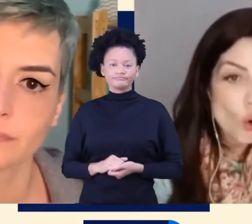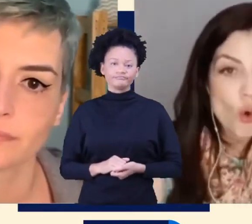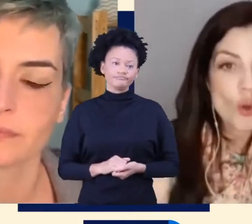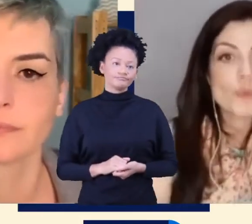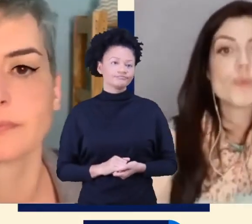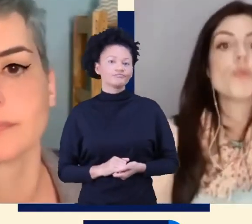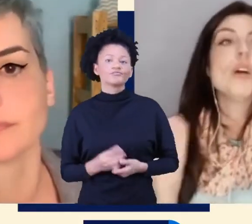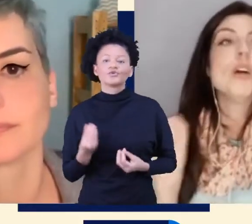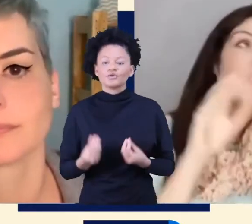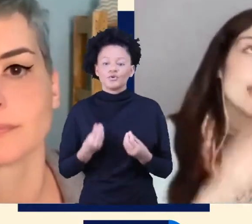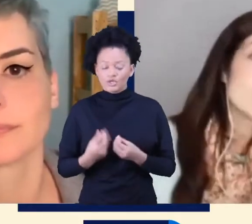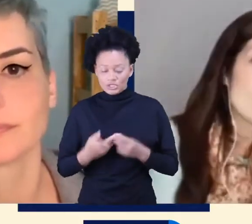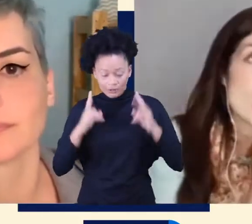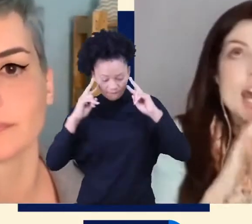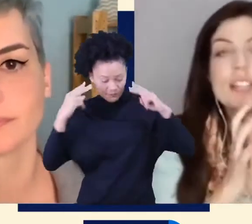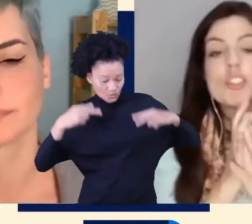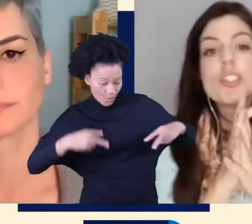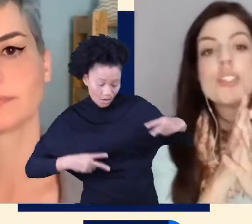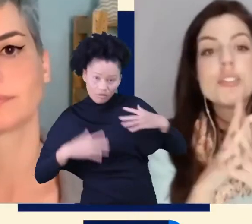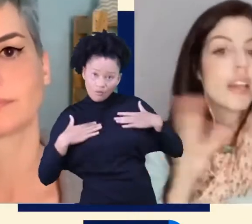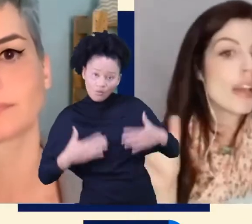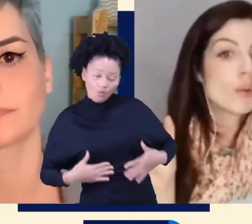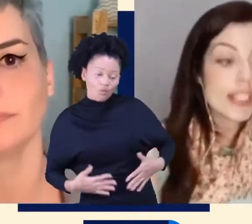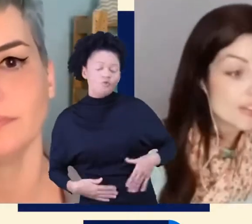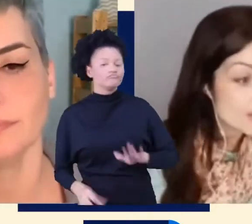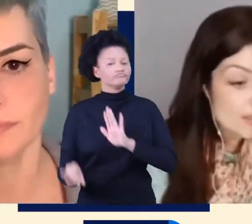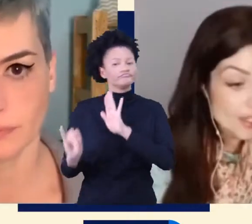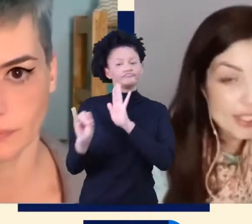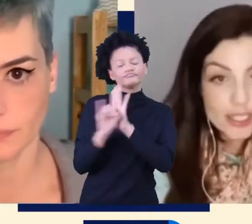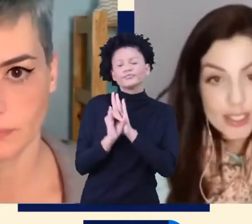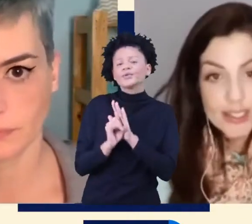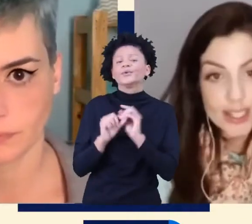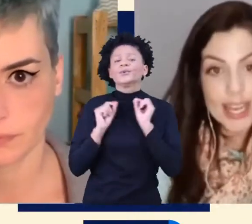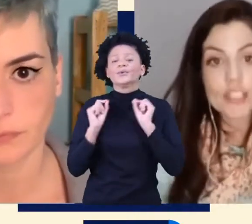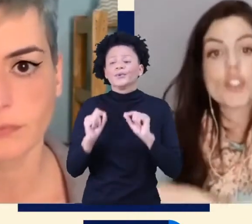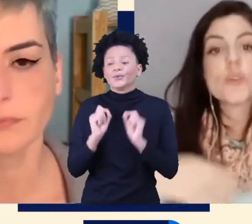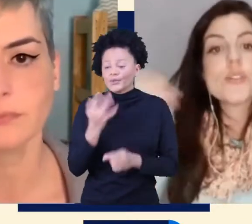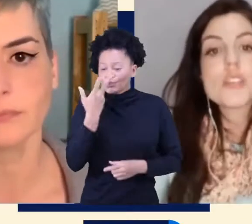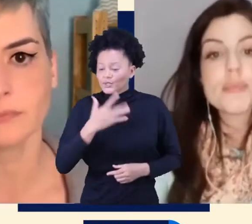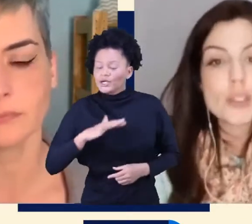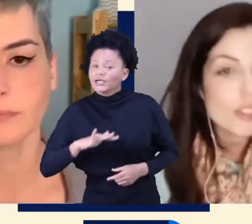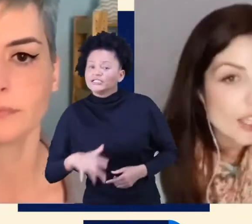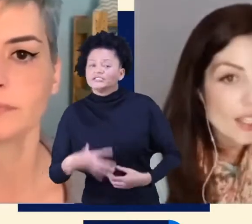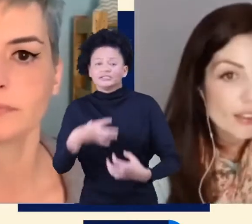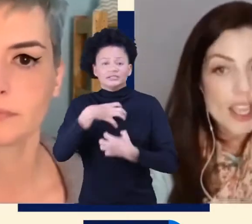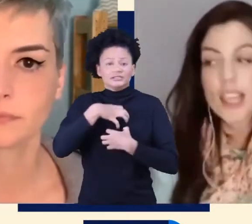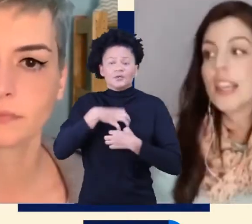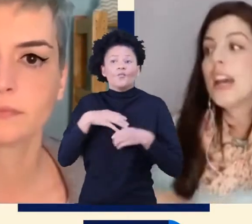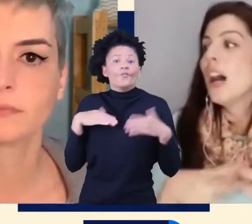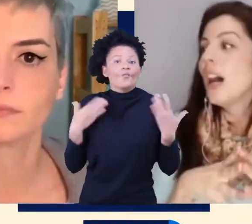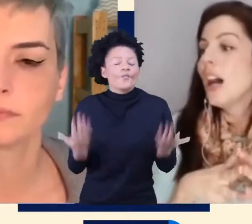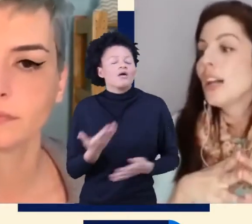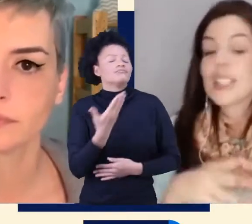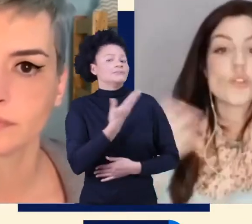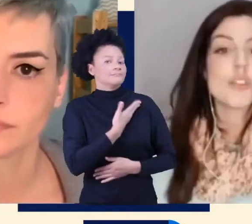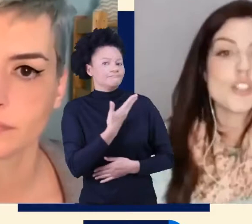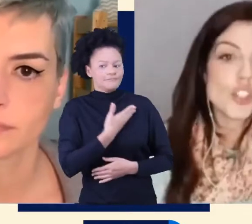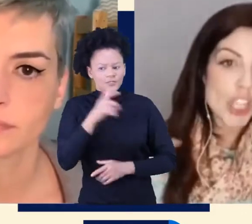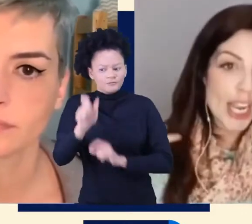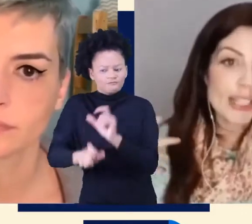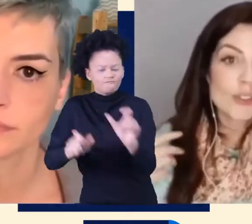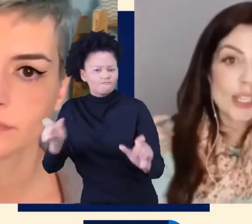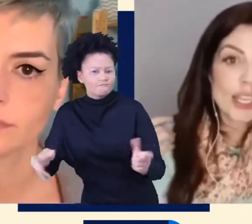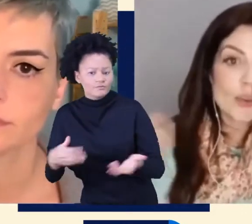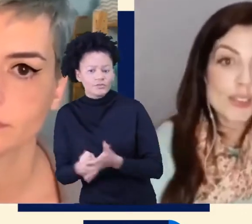visão de corpo, identidades, o que essa criança sente, quais são os amigos que ela tem, as questões